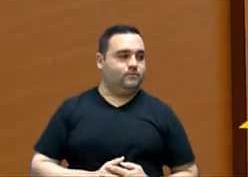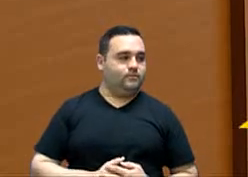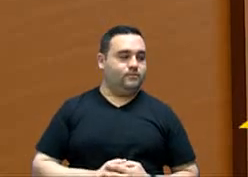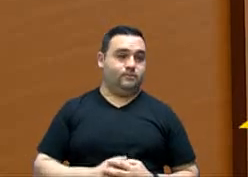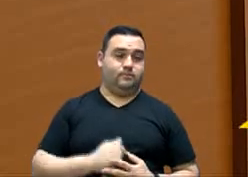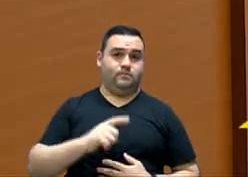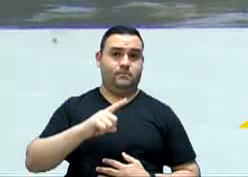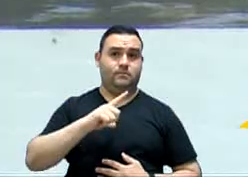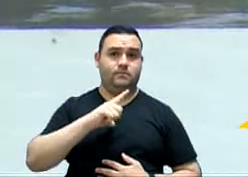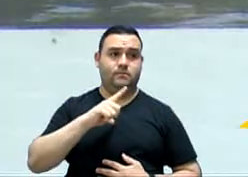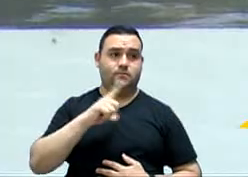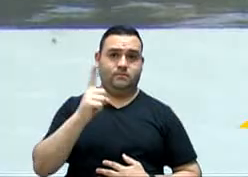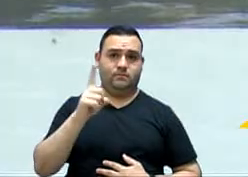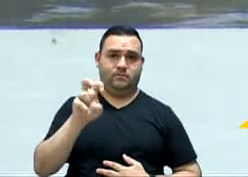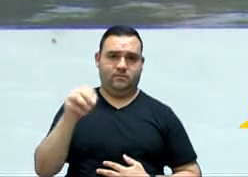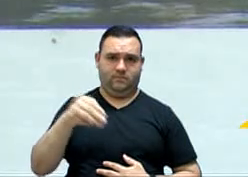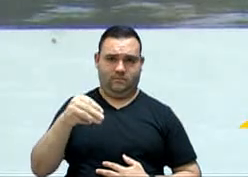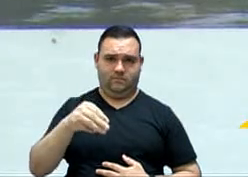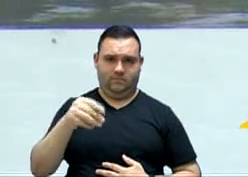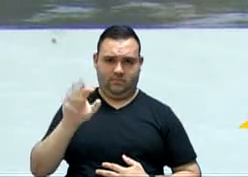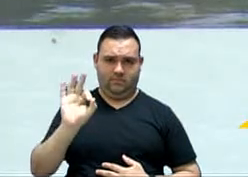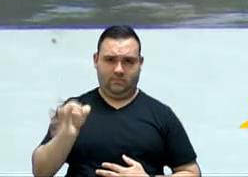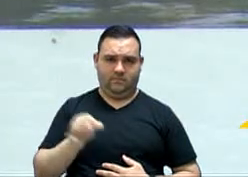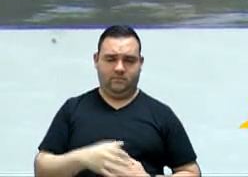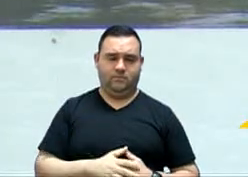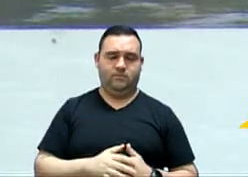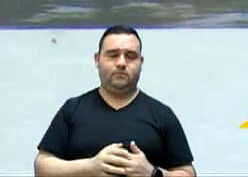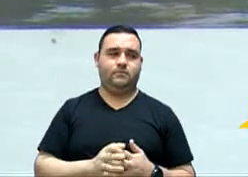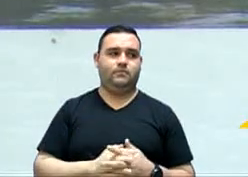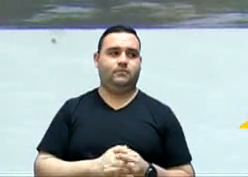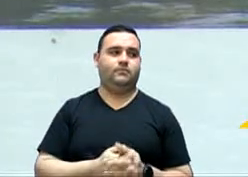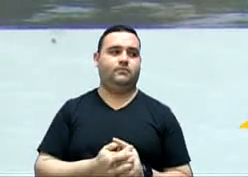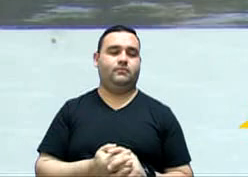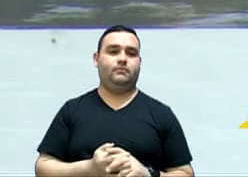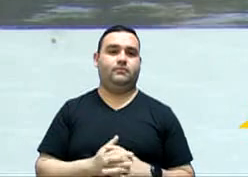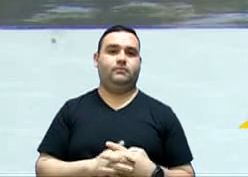Eu tenho os 15 minutos, né?